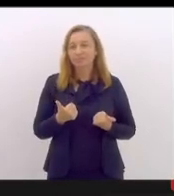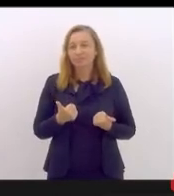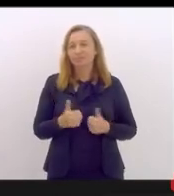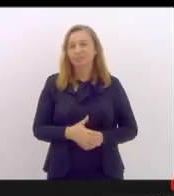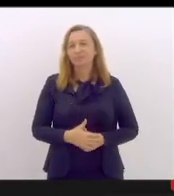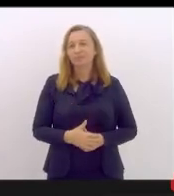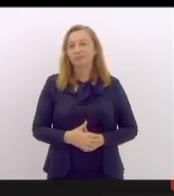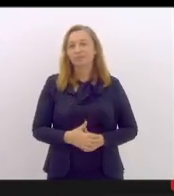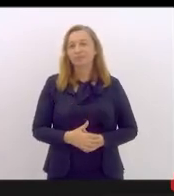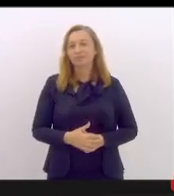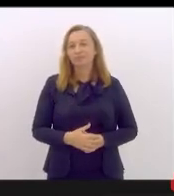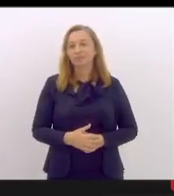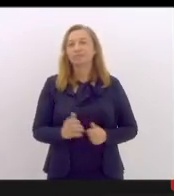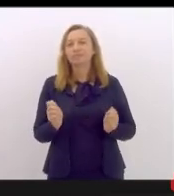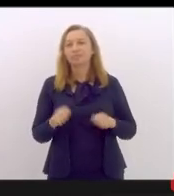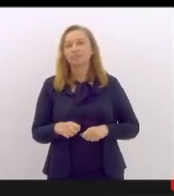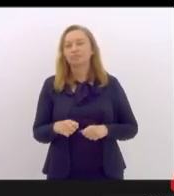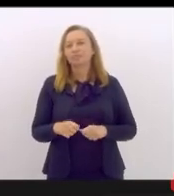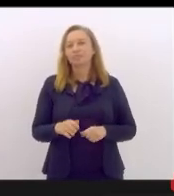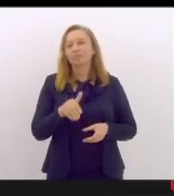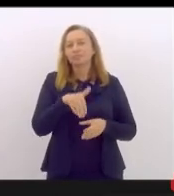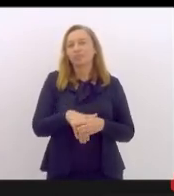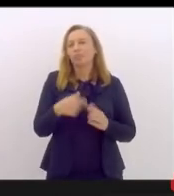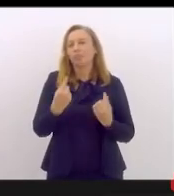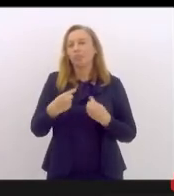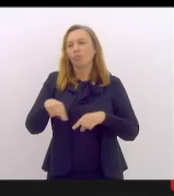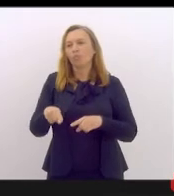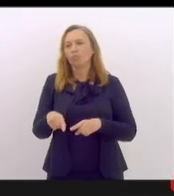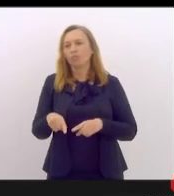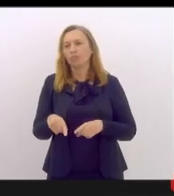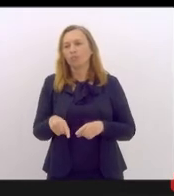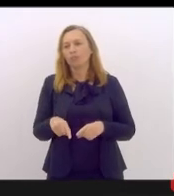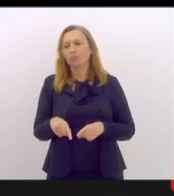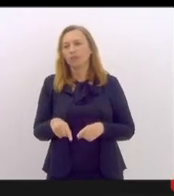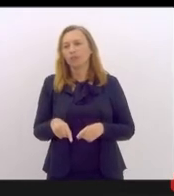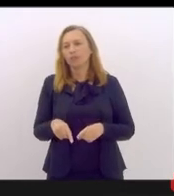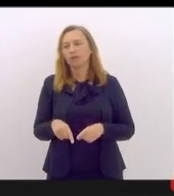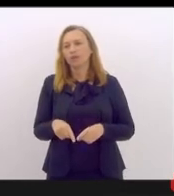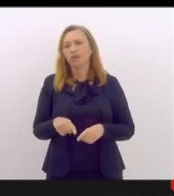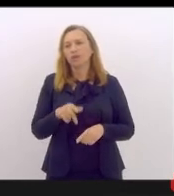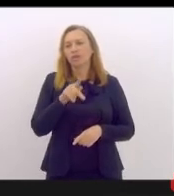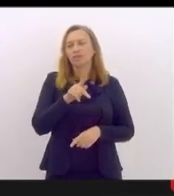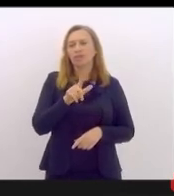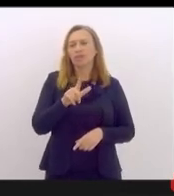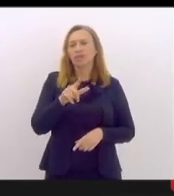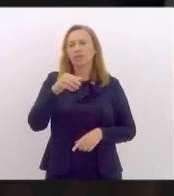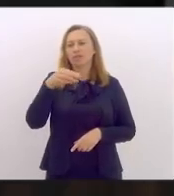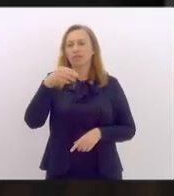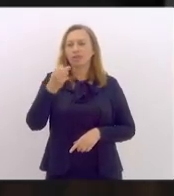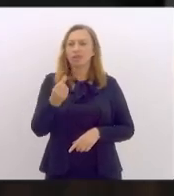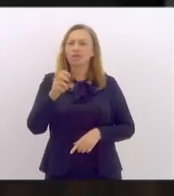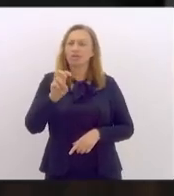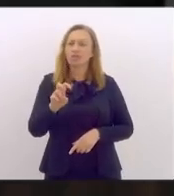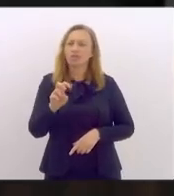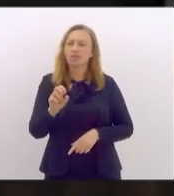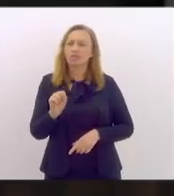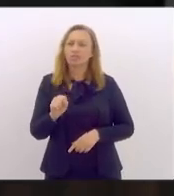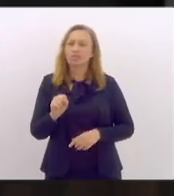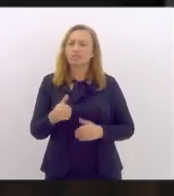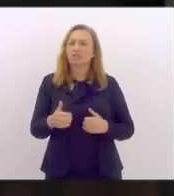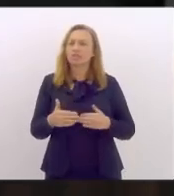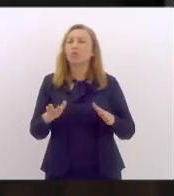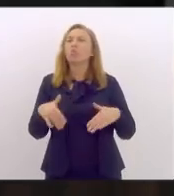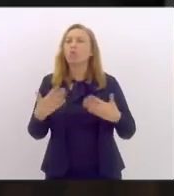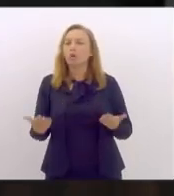tem a possibilidade de registrar meu voto contrário ainda sobre o pé Claro 65 está aberta Qual é o